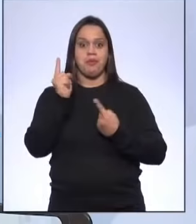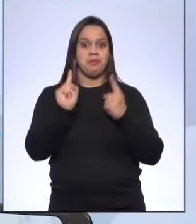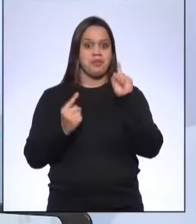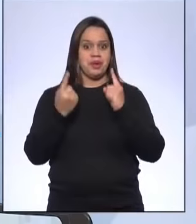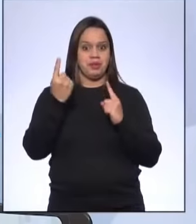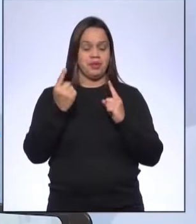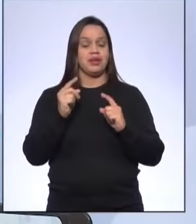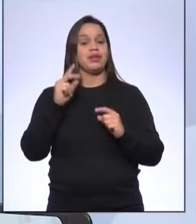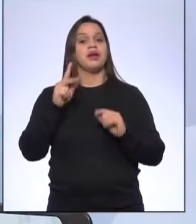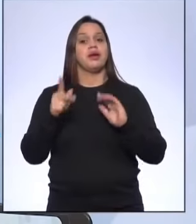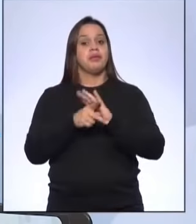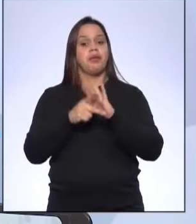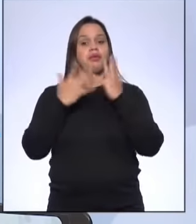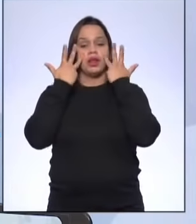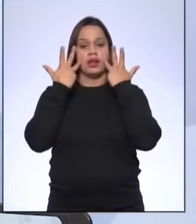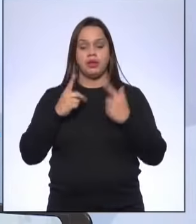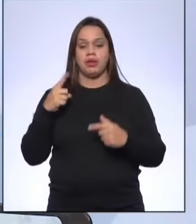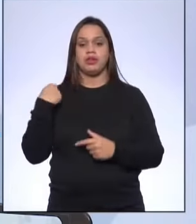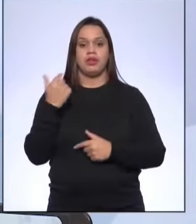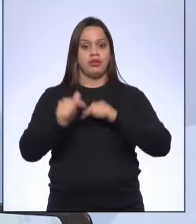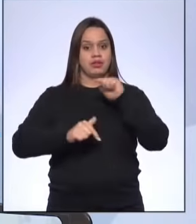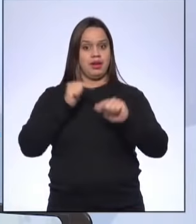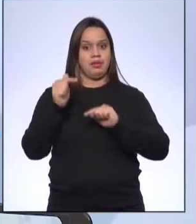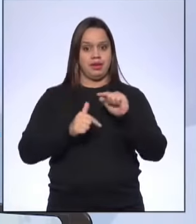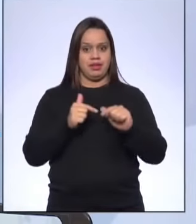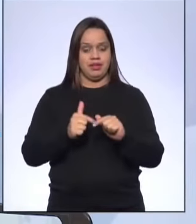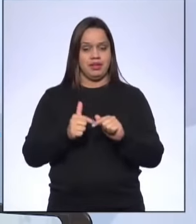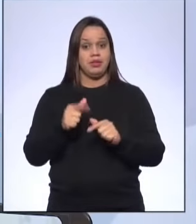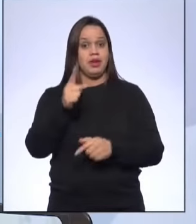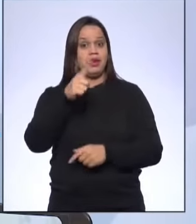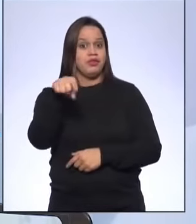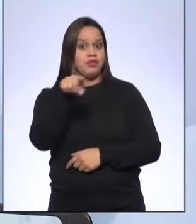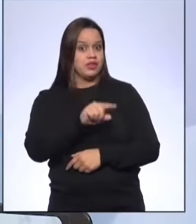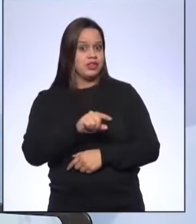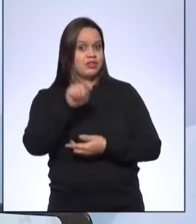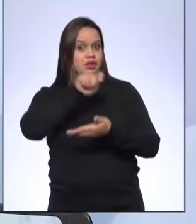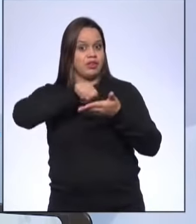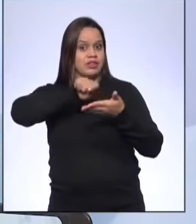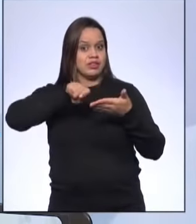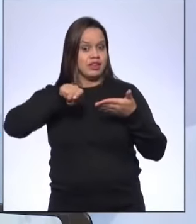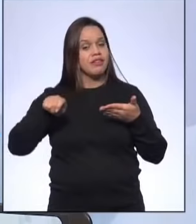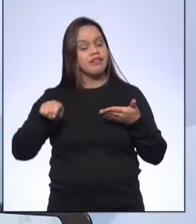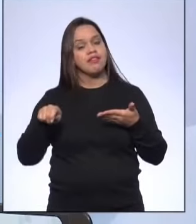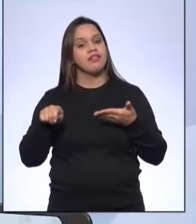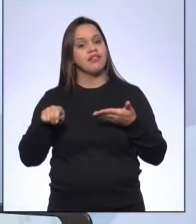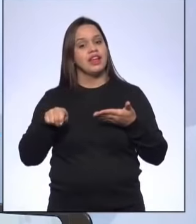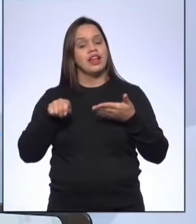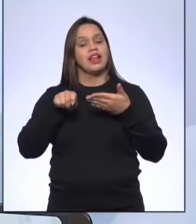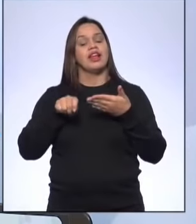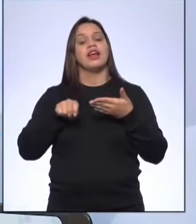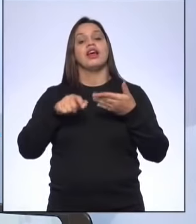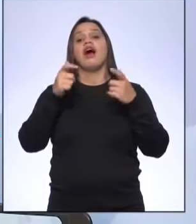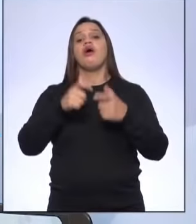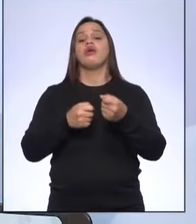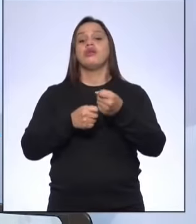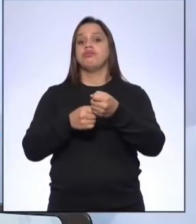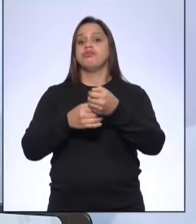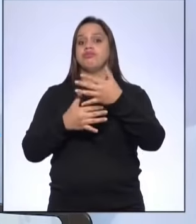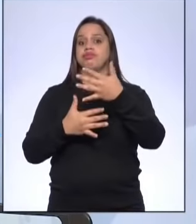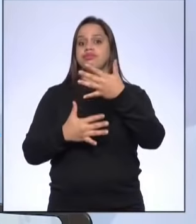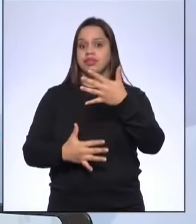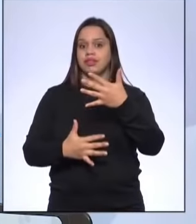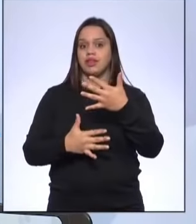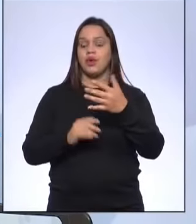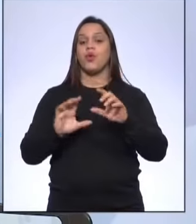dos animais que nós trabalhamos vocês vão escrever lá no chat qual é o animal